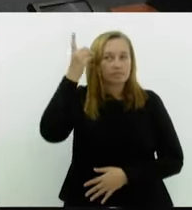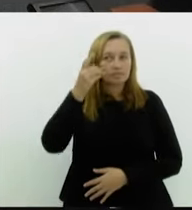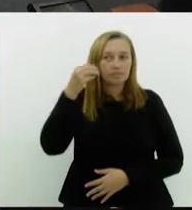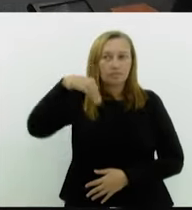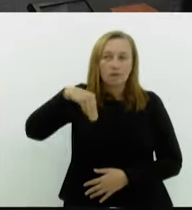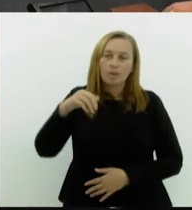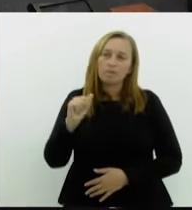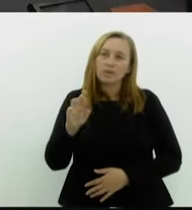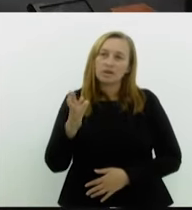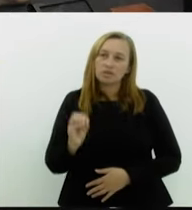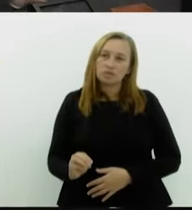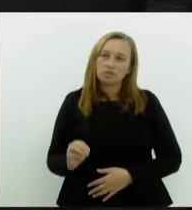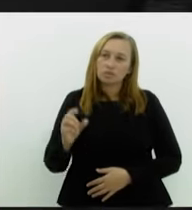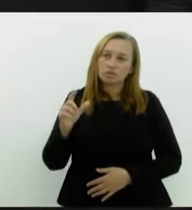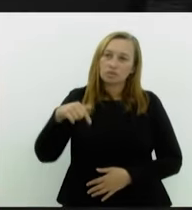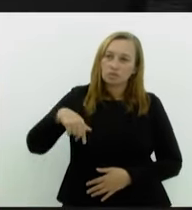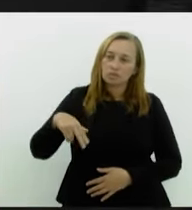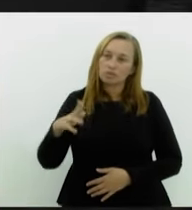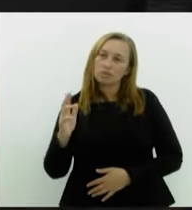Alberto.